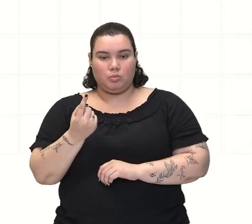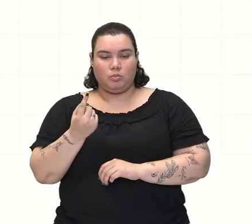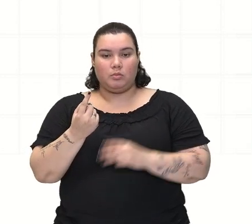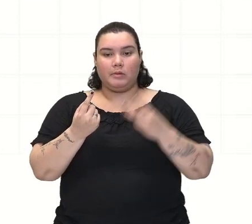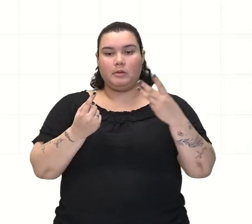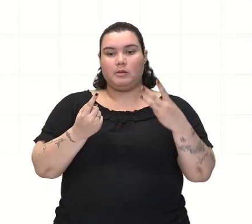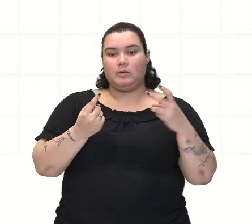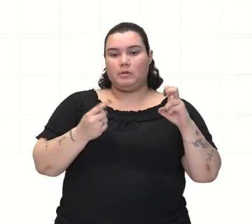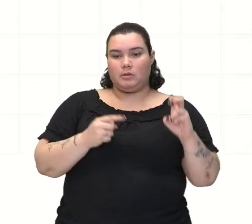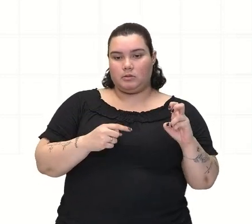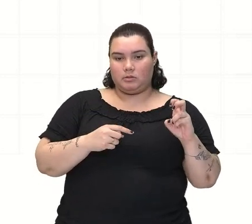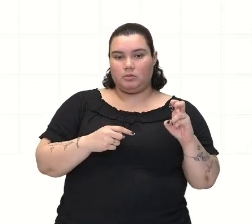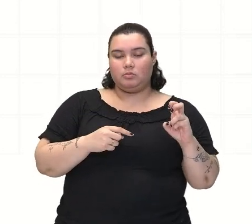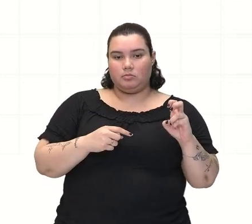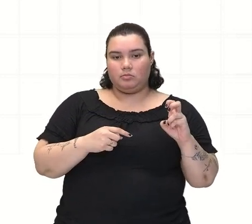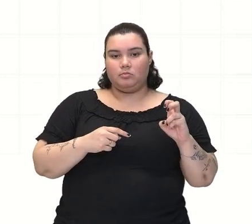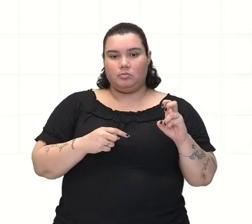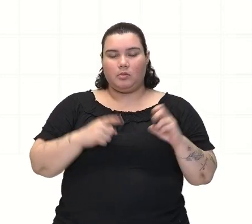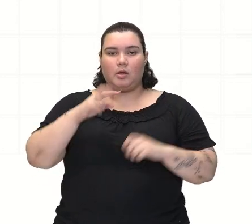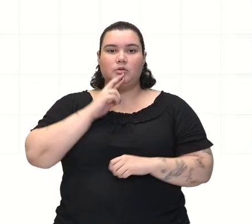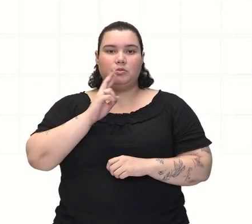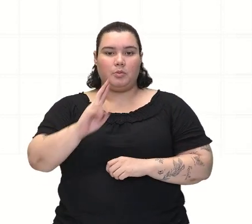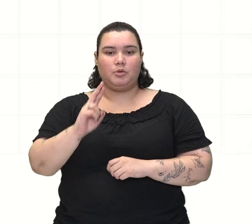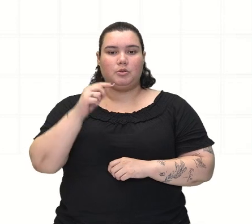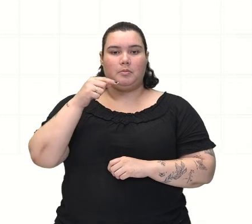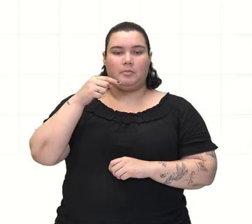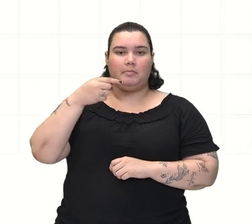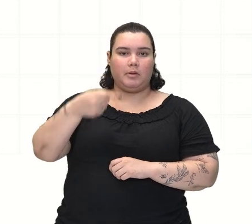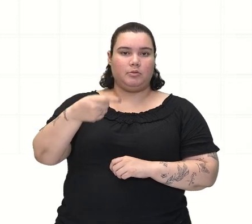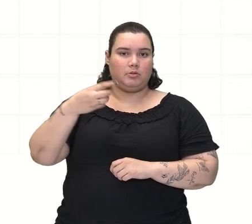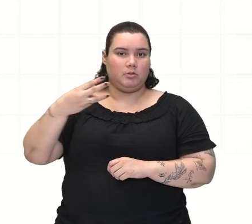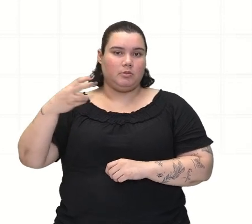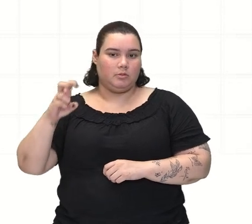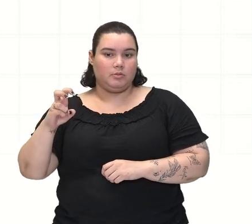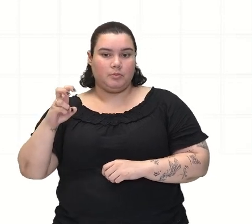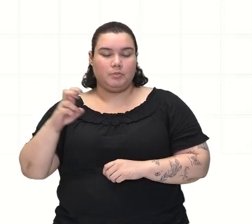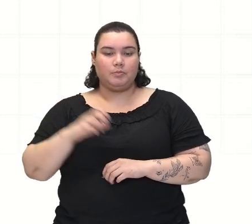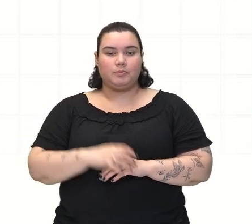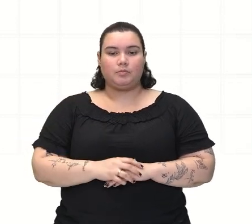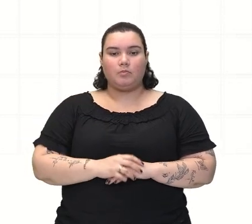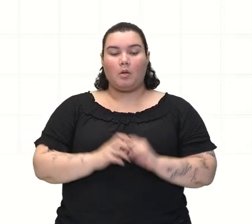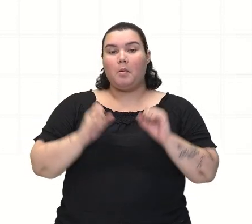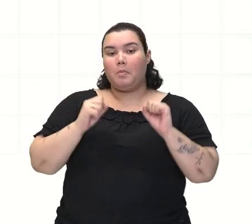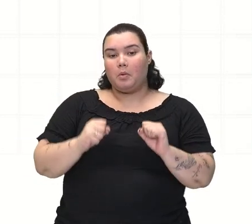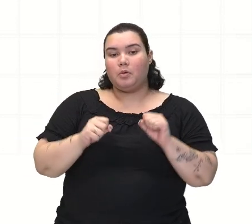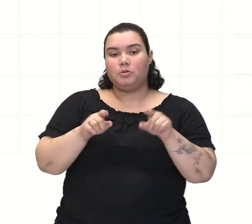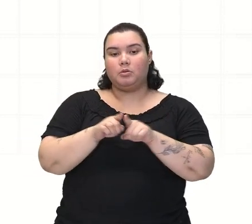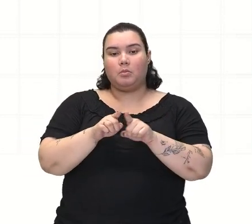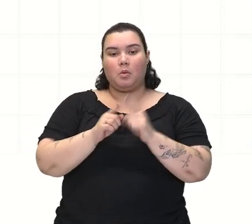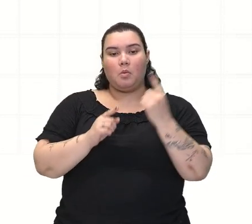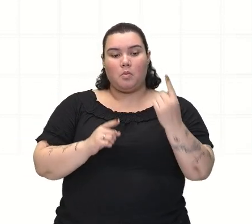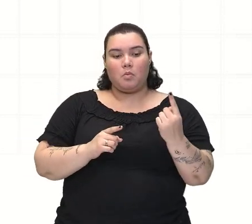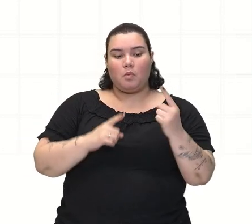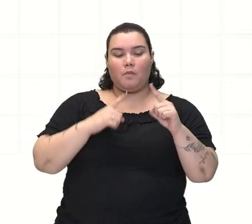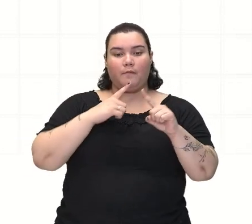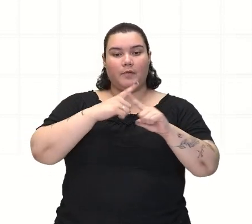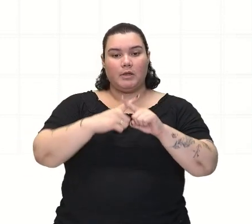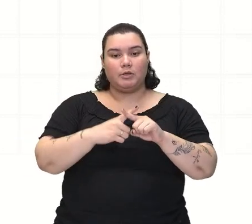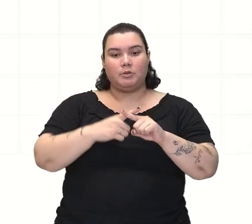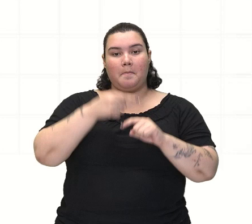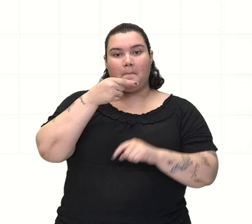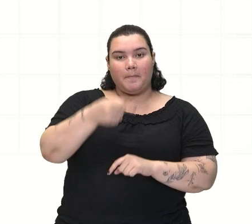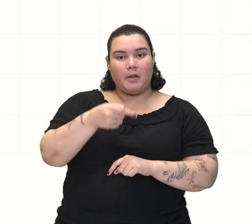35, que o produto dá menos 35. Também pode ser 1 vezes menos